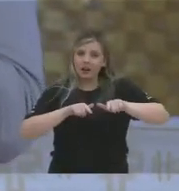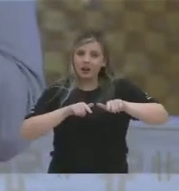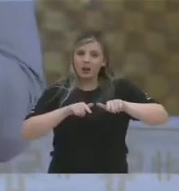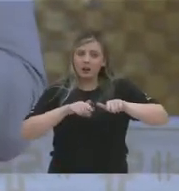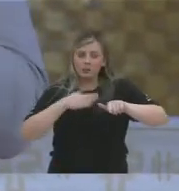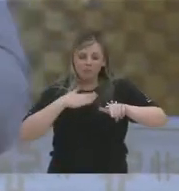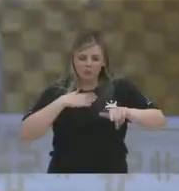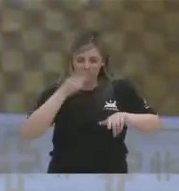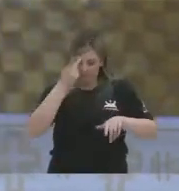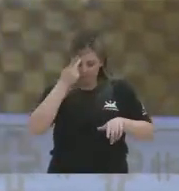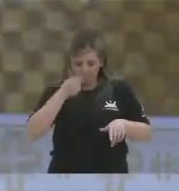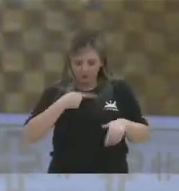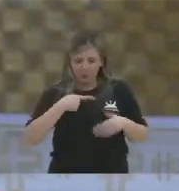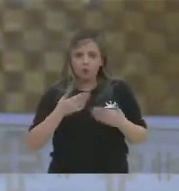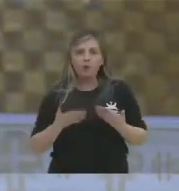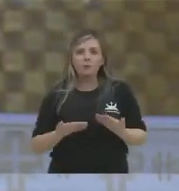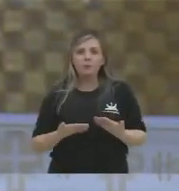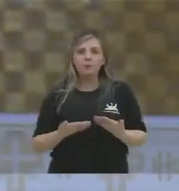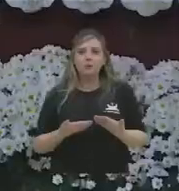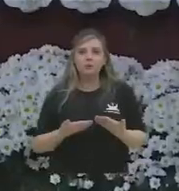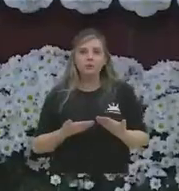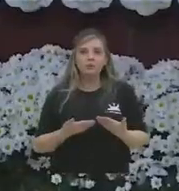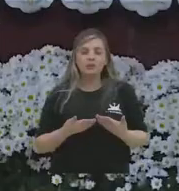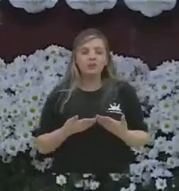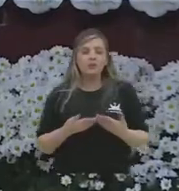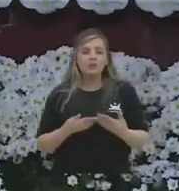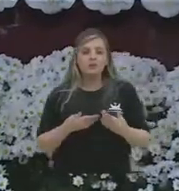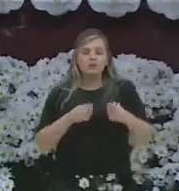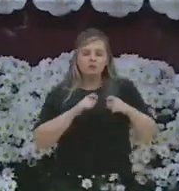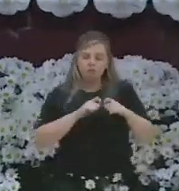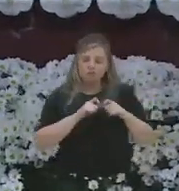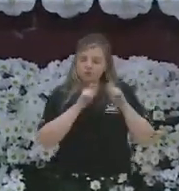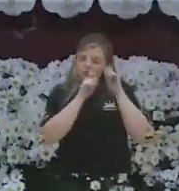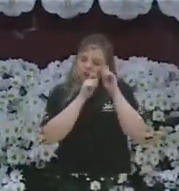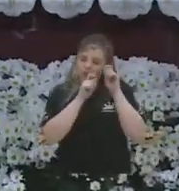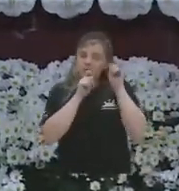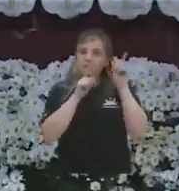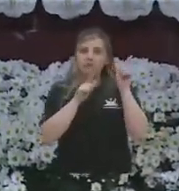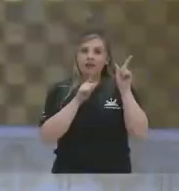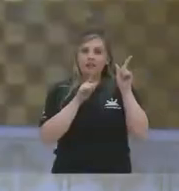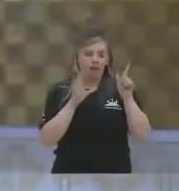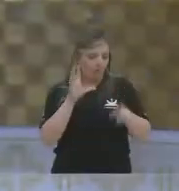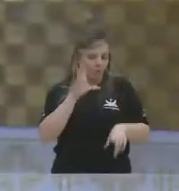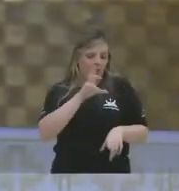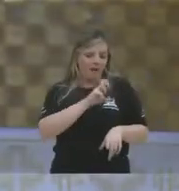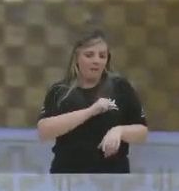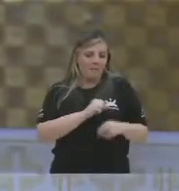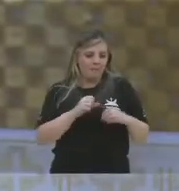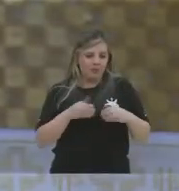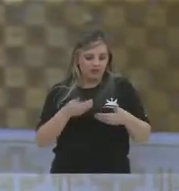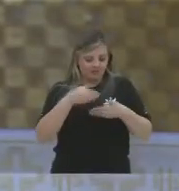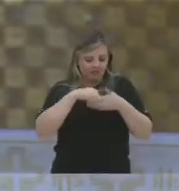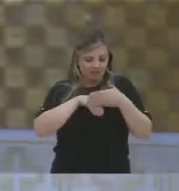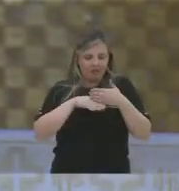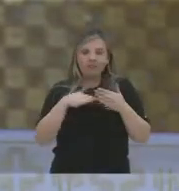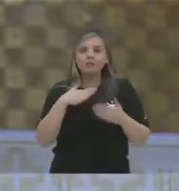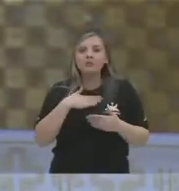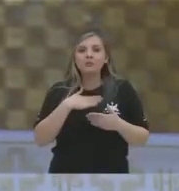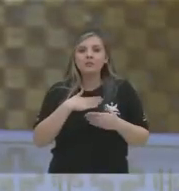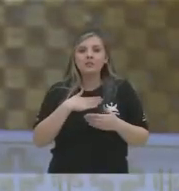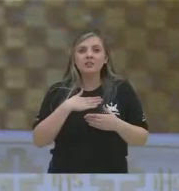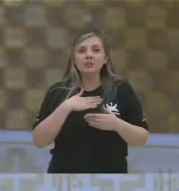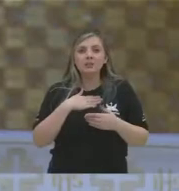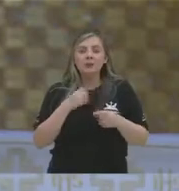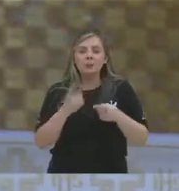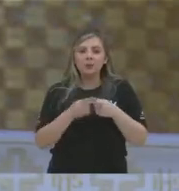Isso desperta o amor que está dentro de mim, porque Deus mora ali e não longe. Deus não mora lá no céu,